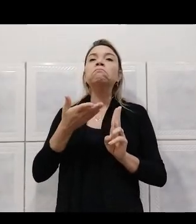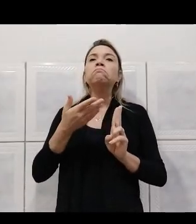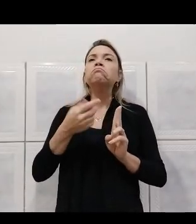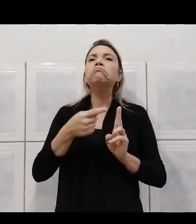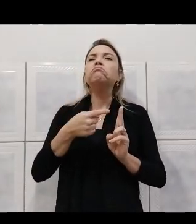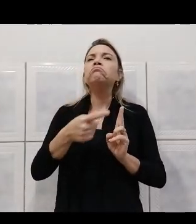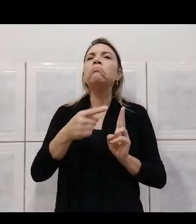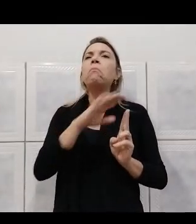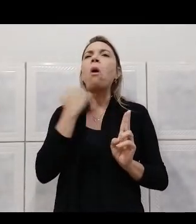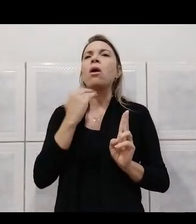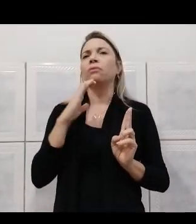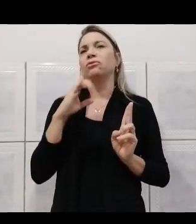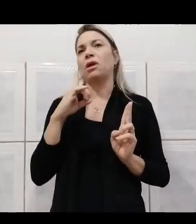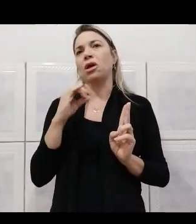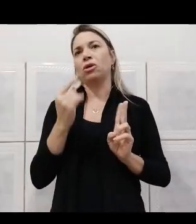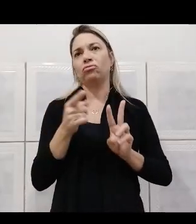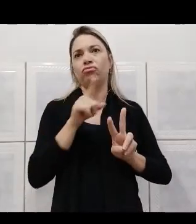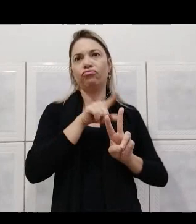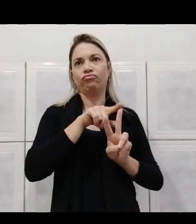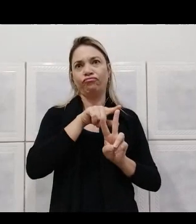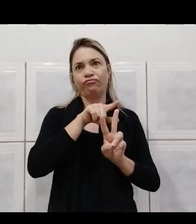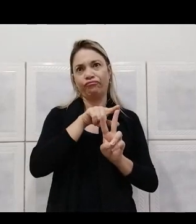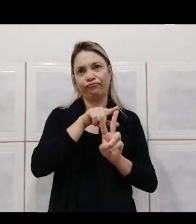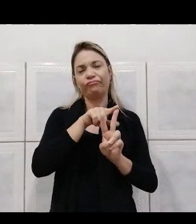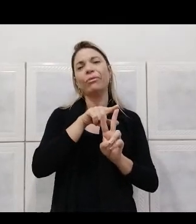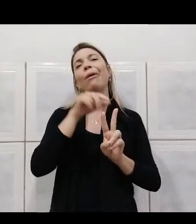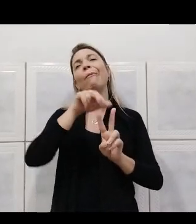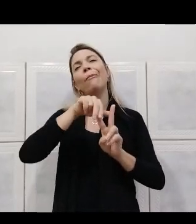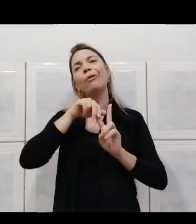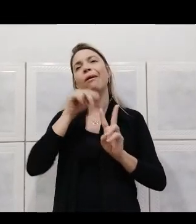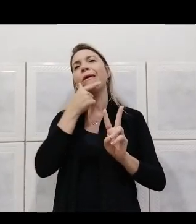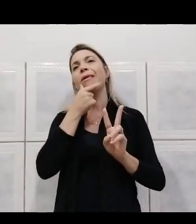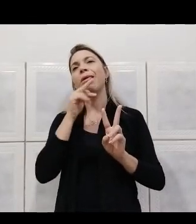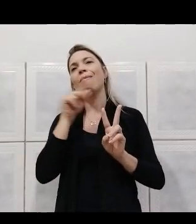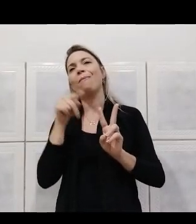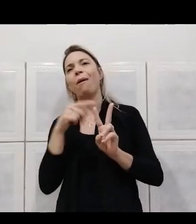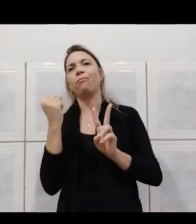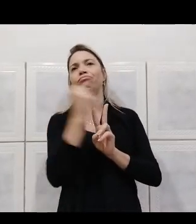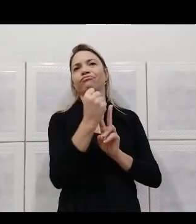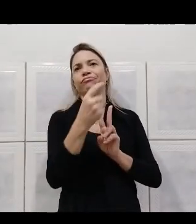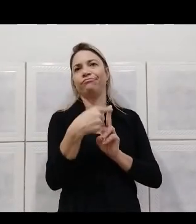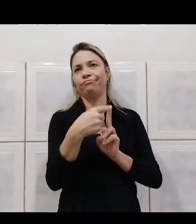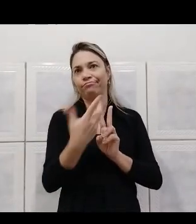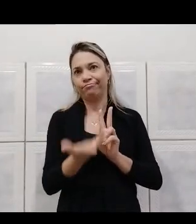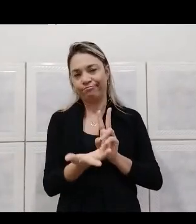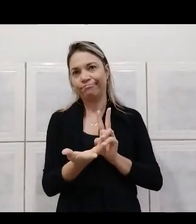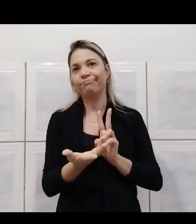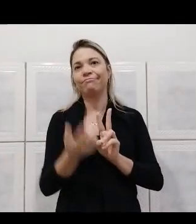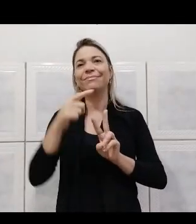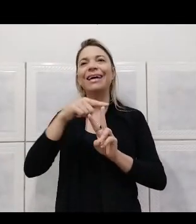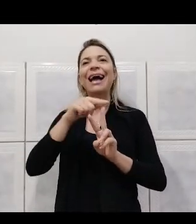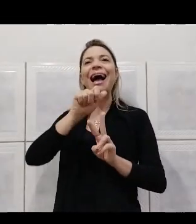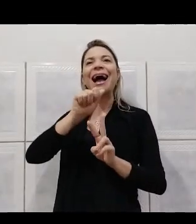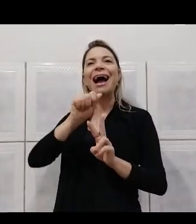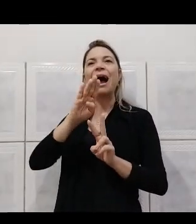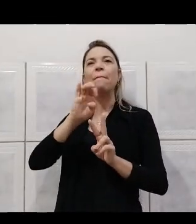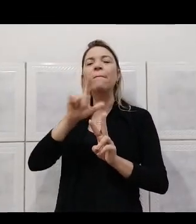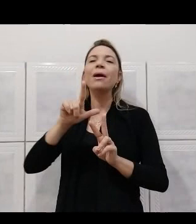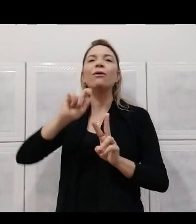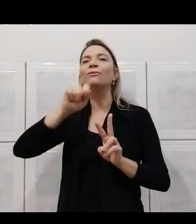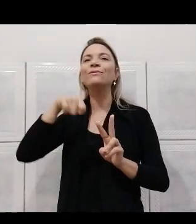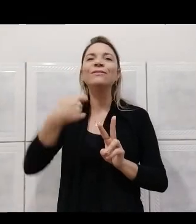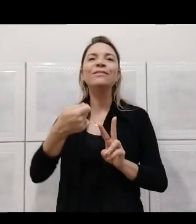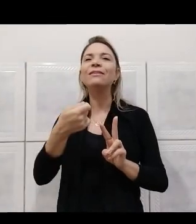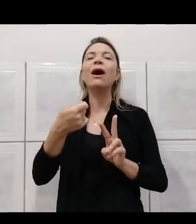ele foi, lamentavelmente, assassinado por seu irmão Caim. Abel significa sopro, hálito do Senhor.